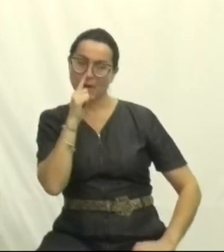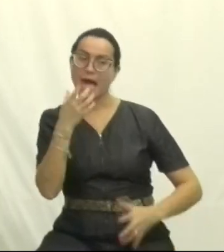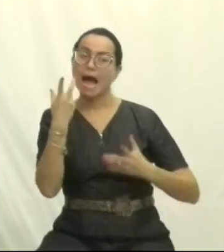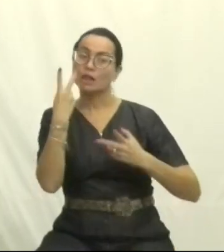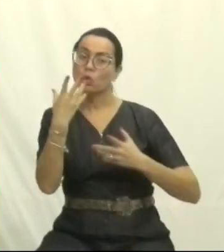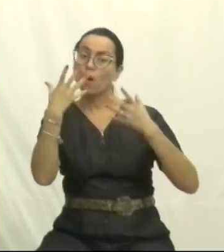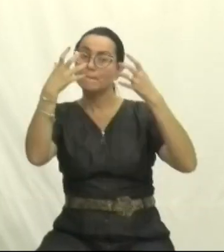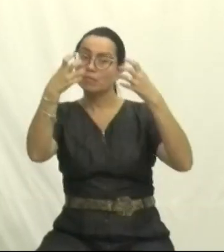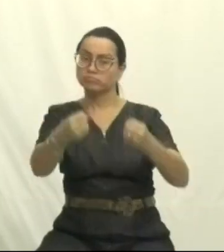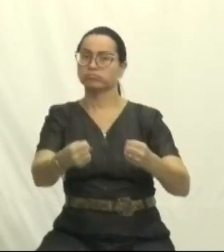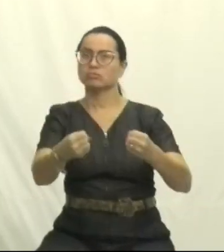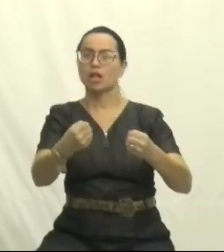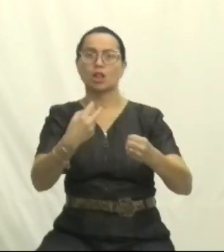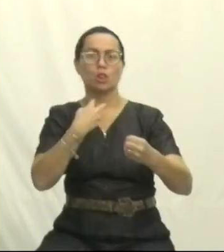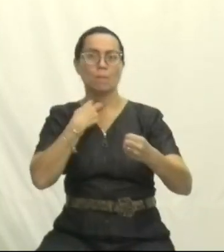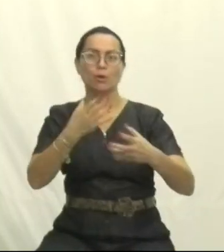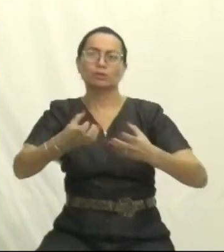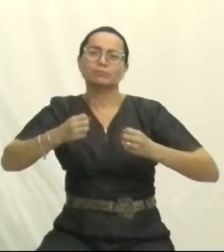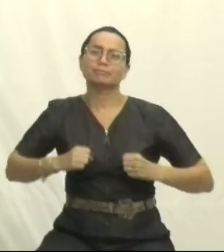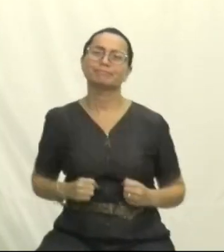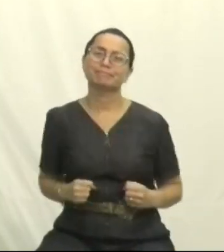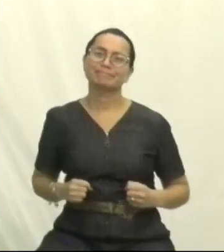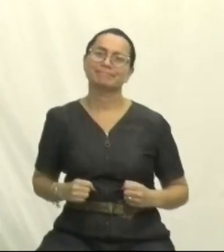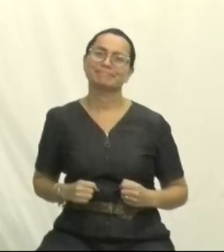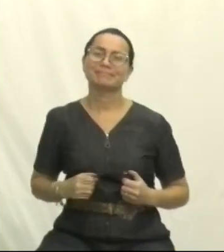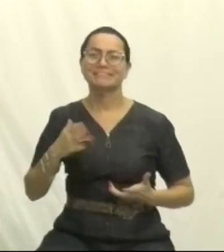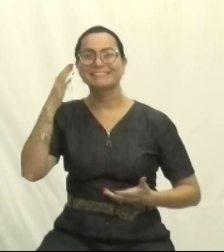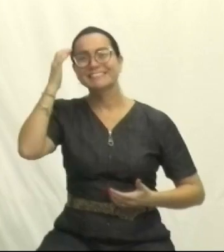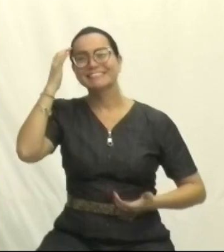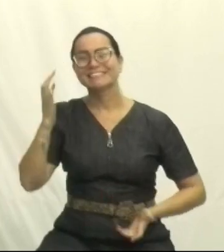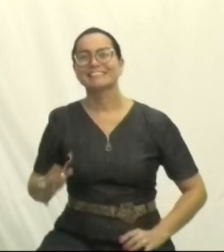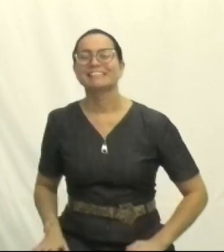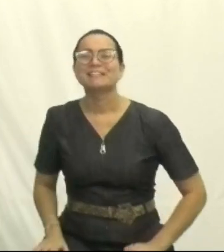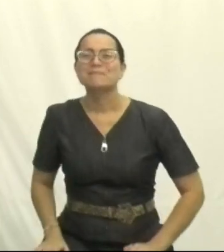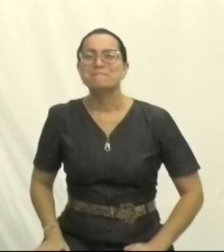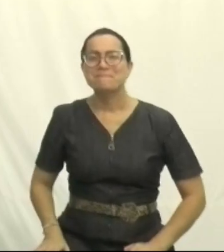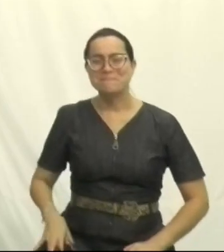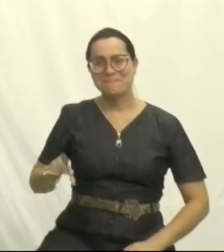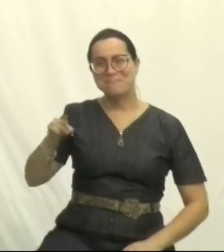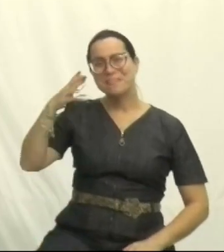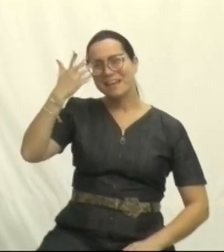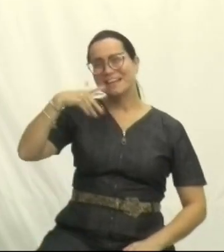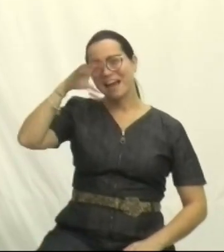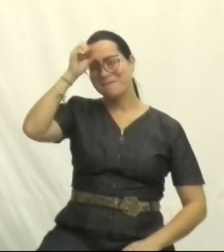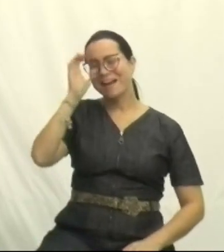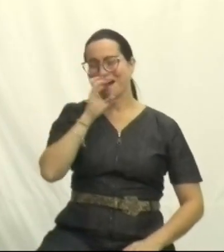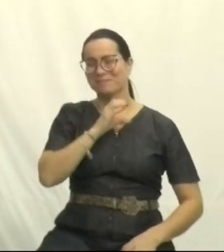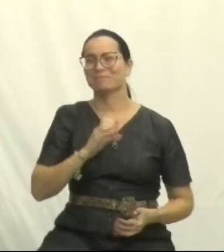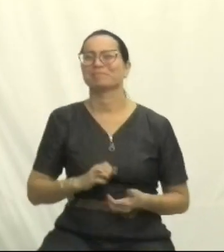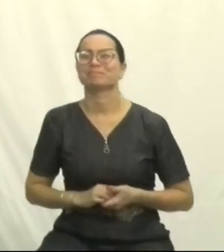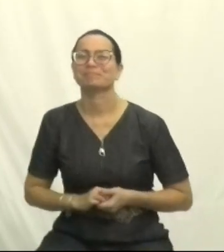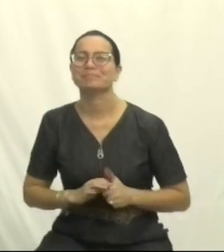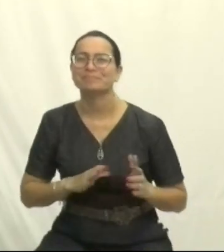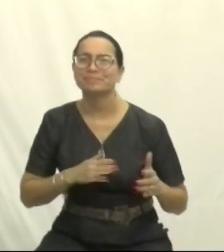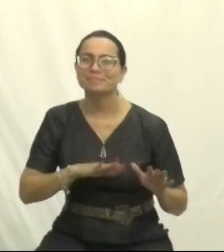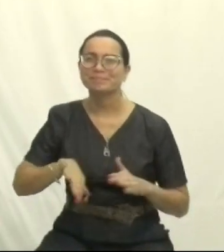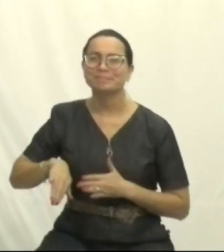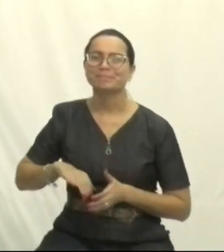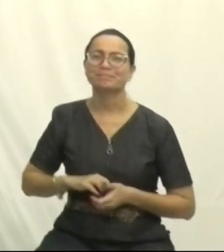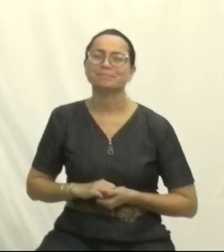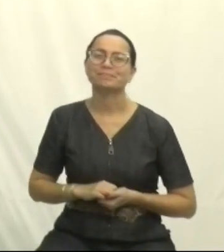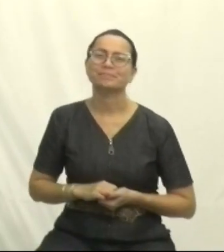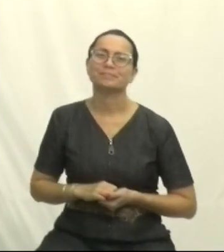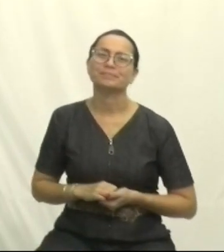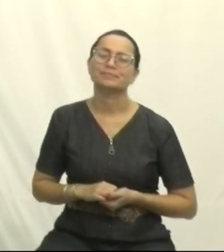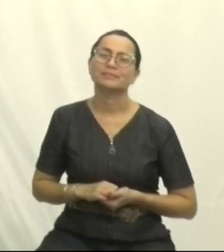prevenção. E ali tinha as demandas do 4º Batalhão, mas eu cito bem rapidamente, que são, assim como a